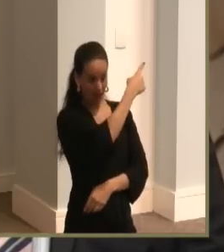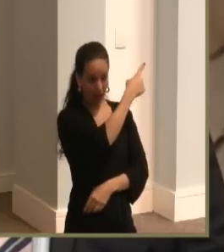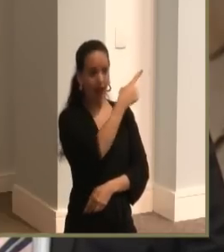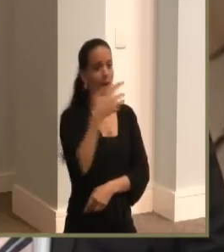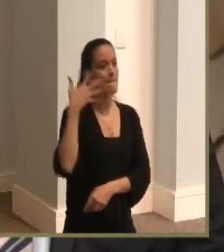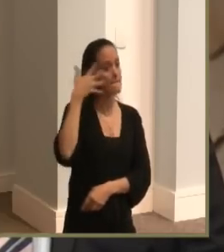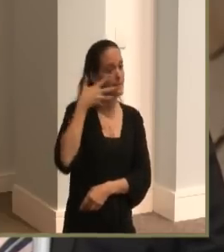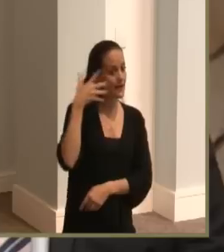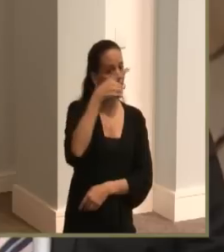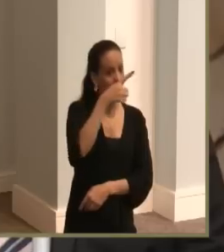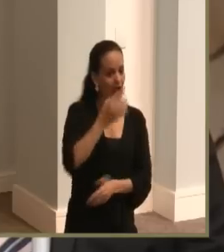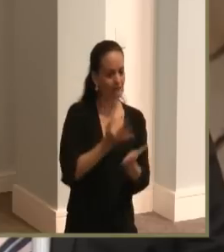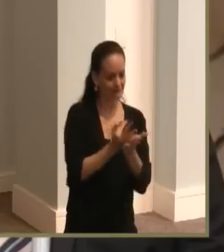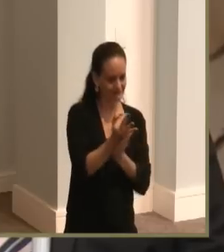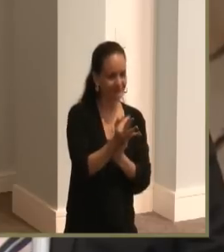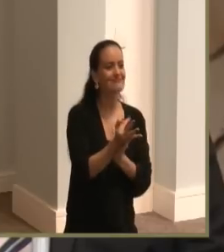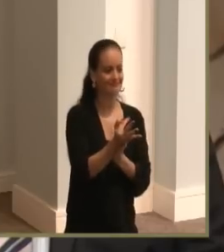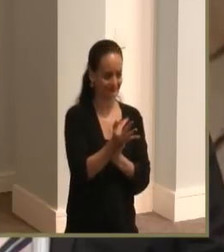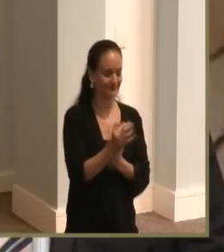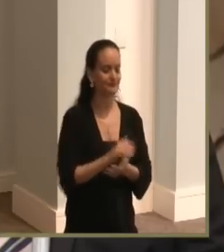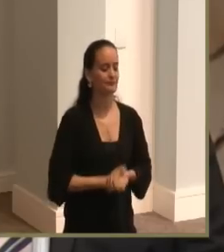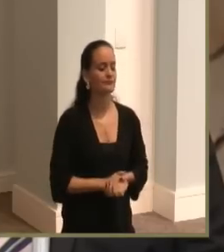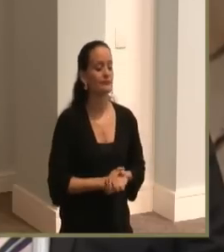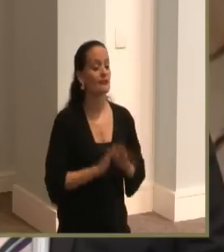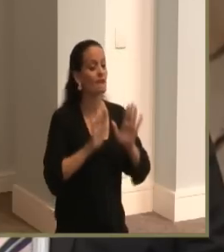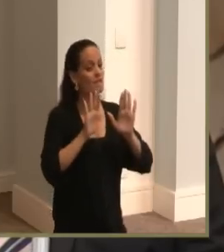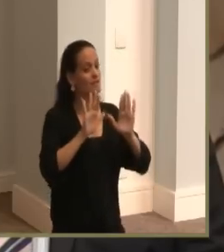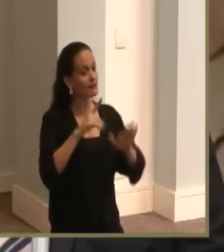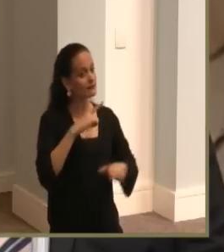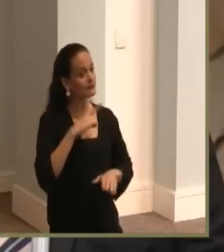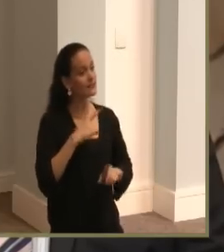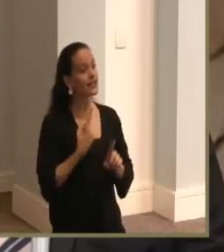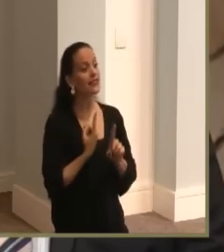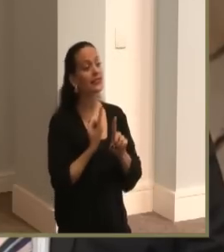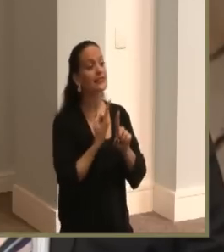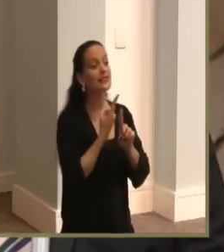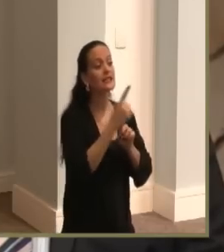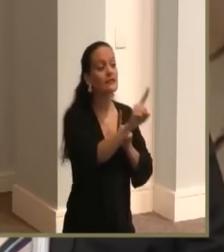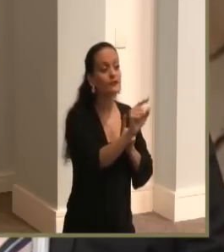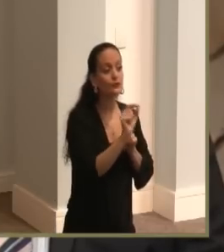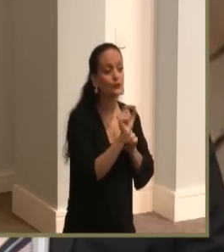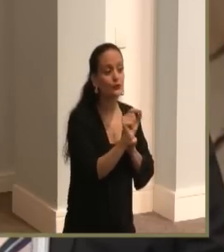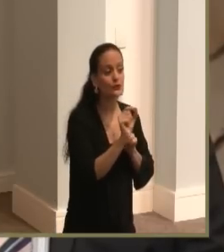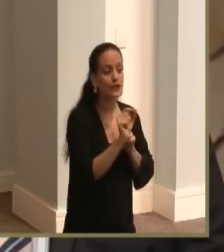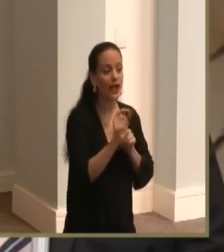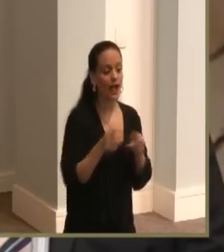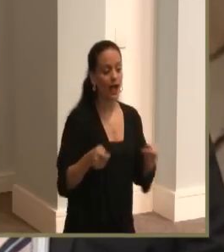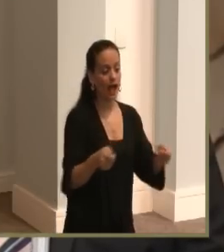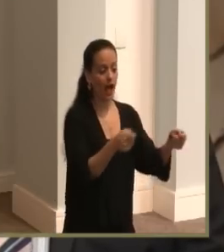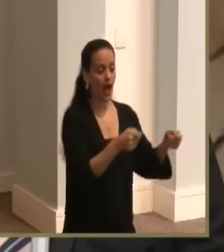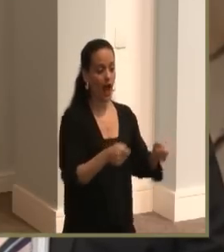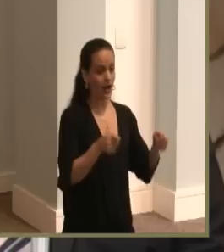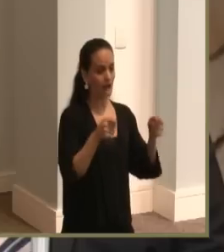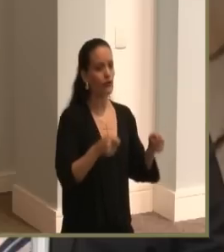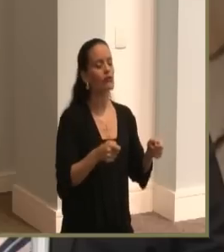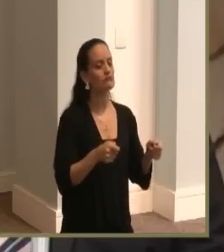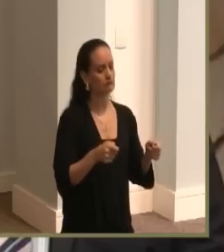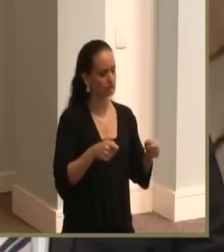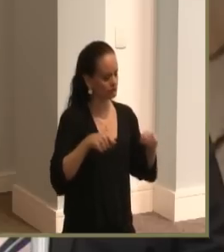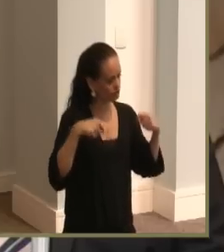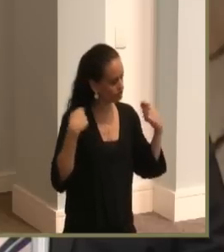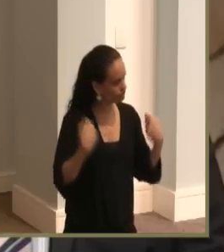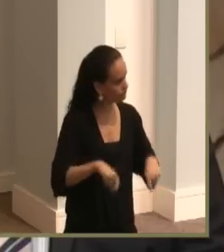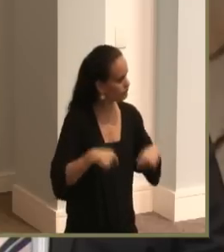da nossa congregação. Mas temos um desafio também de construir um templo em Cavalcante, onde a cidade clama por um espaço